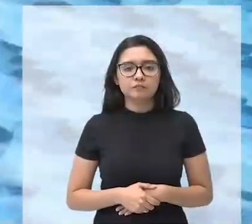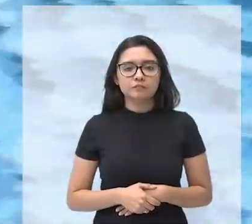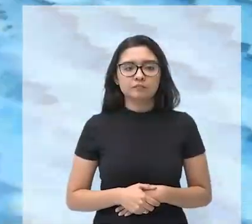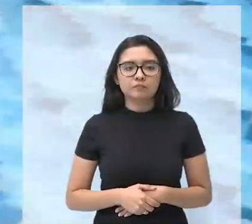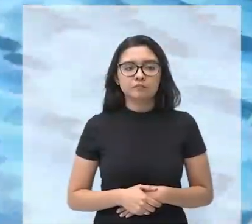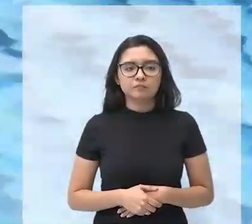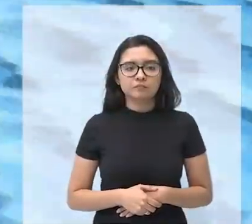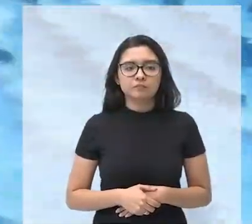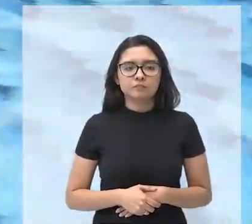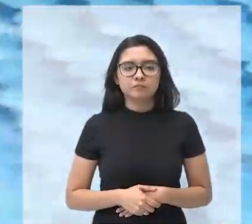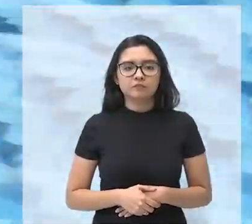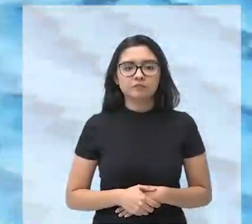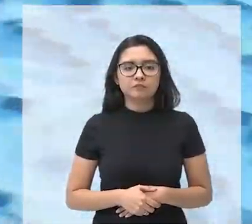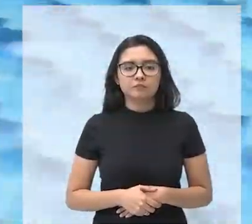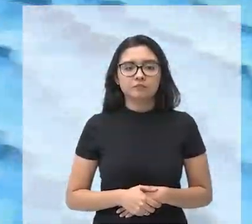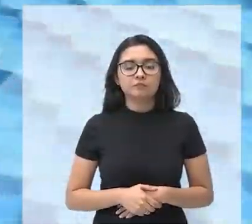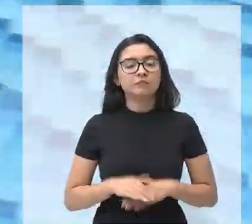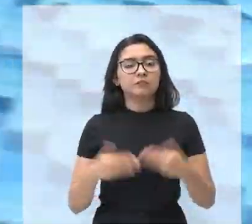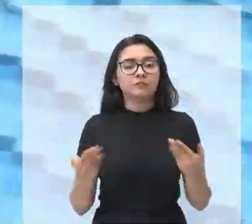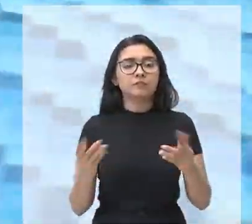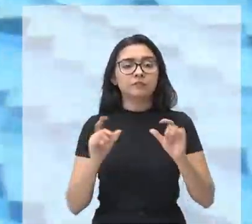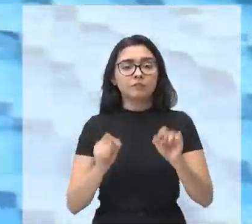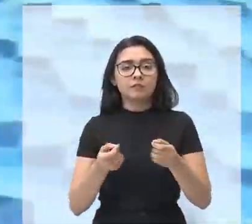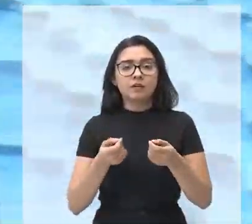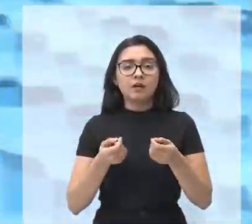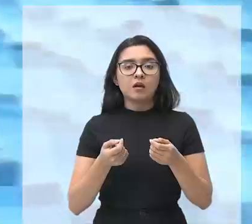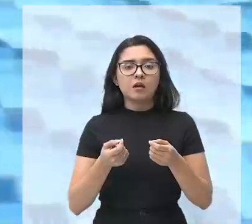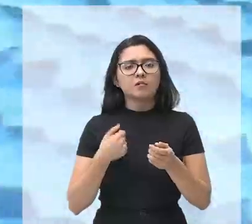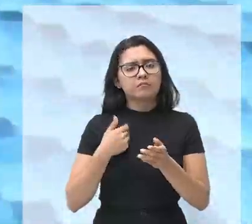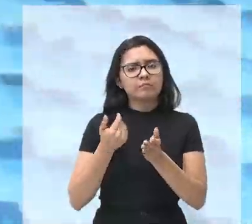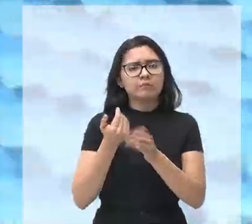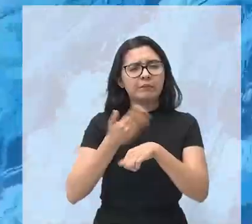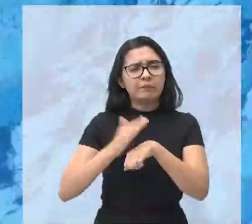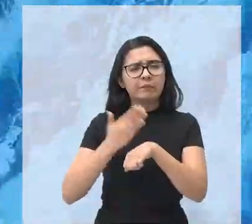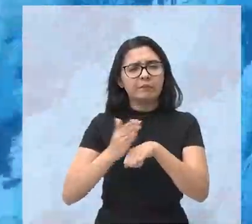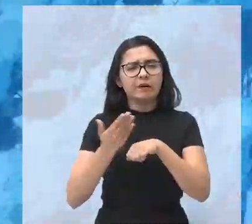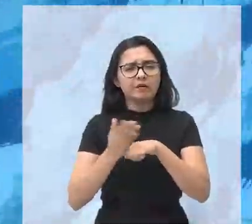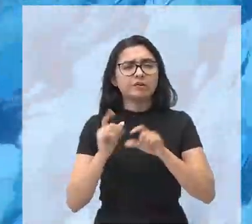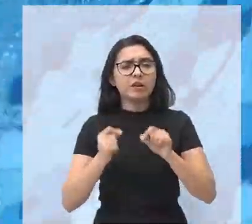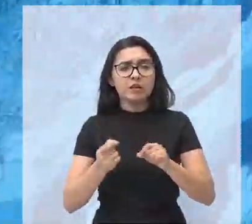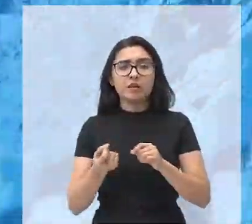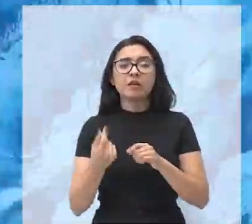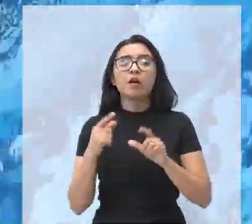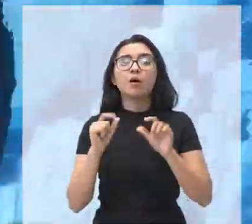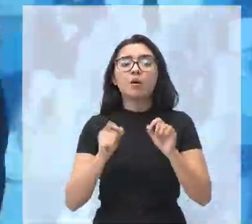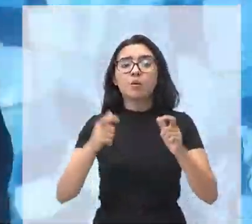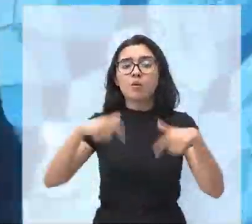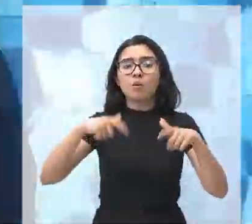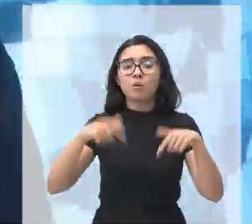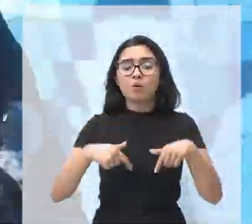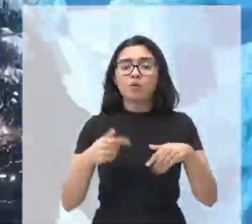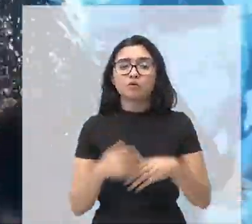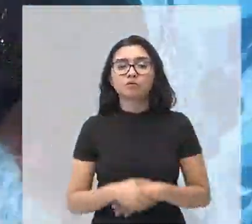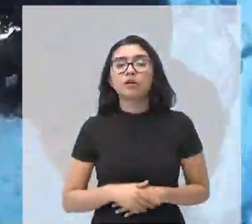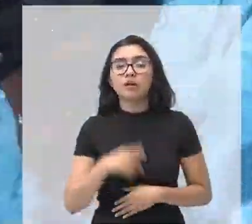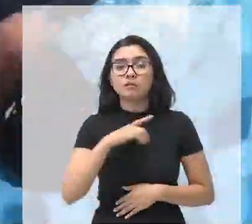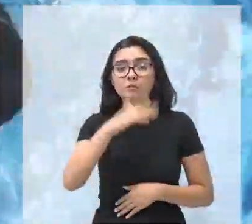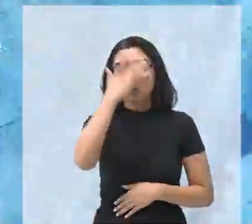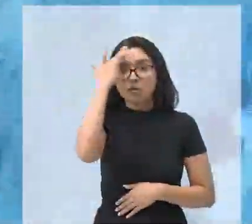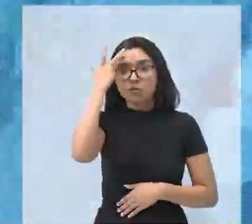Olha só, inicialmente a prática do nado era feita totalmente dentro d'água, o que ocasionava desmaio